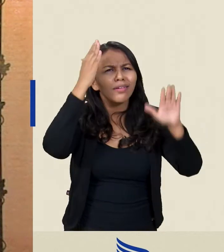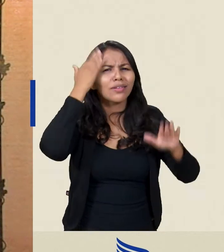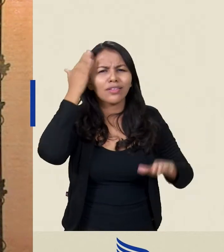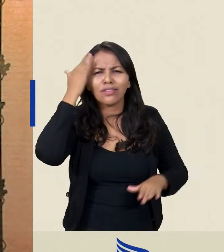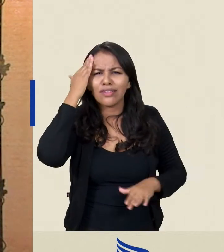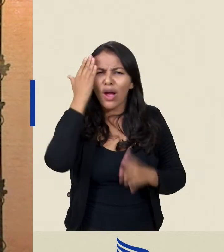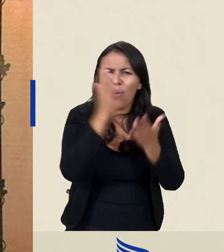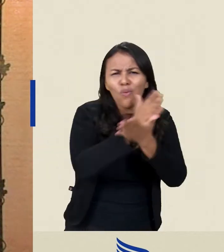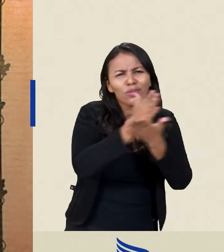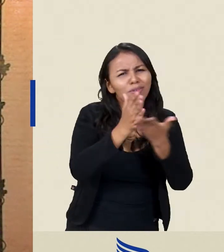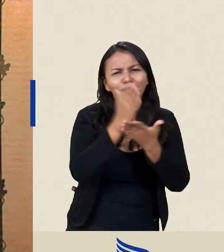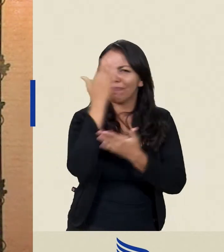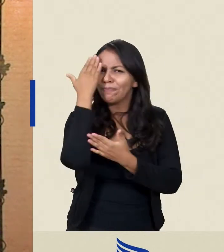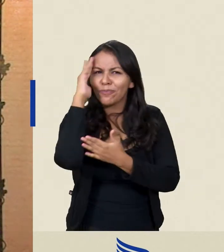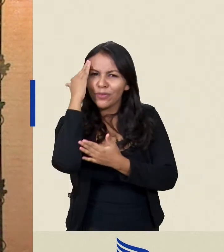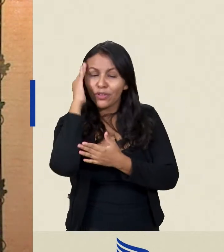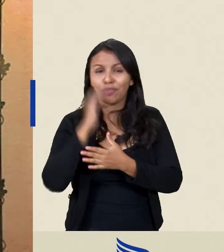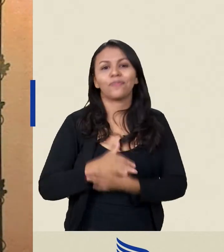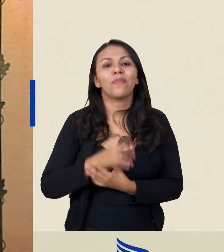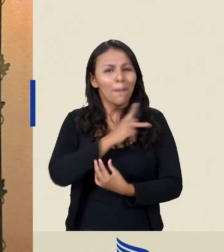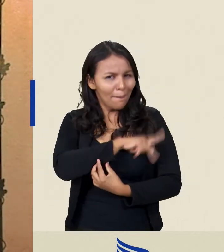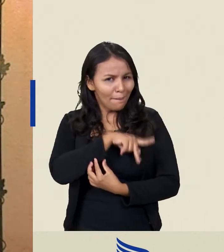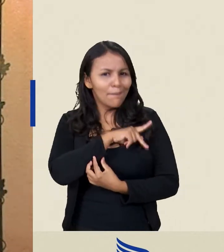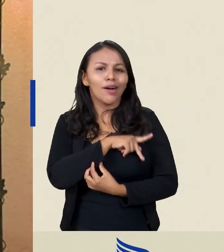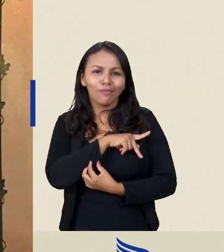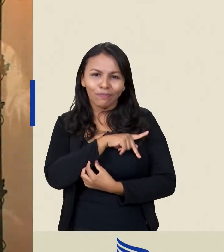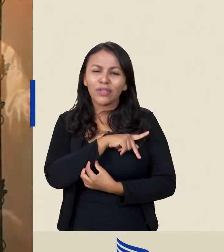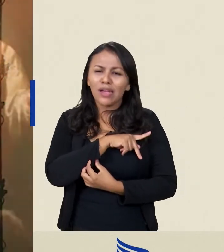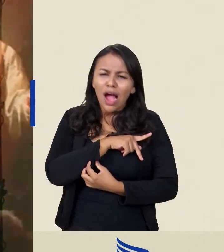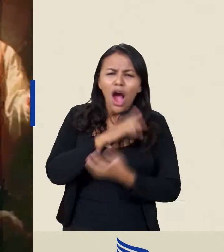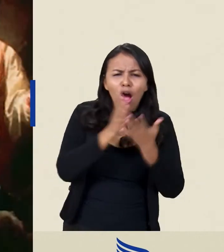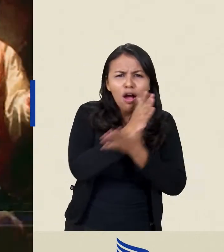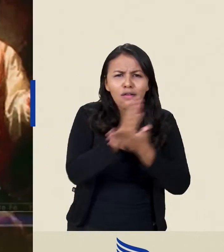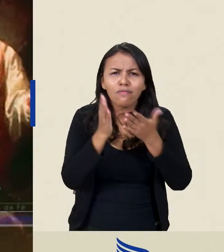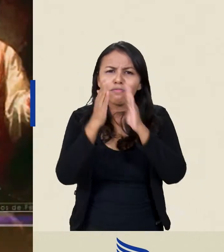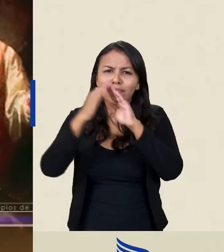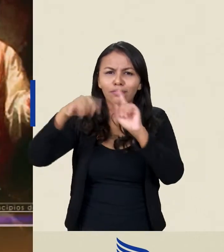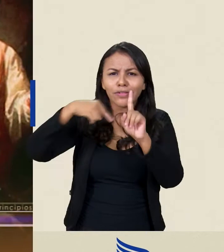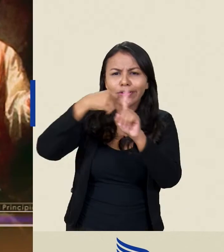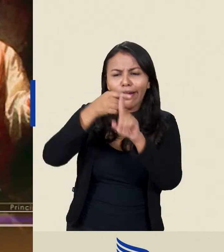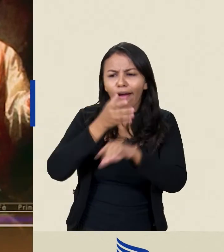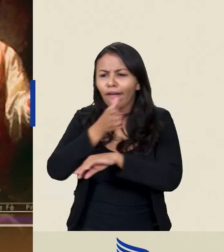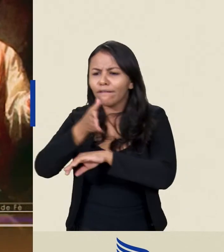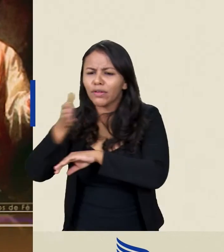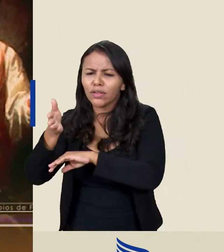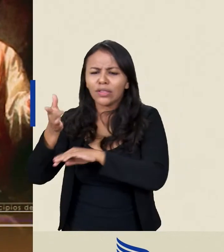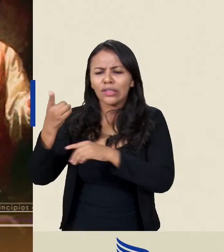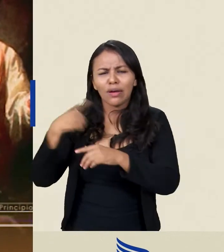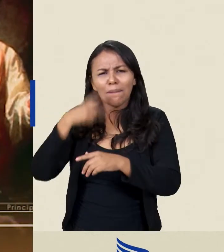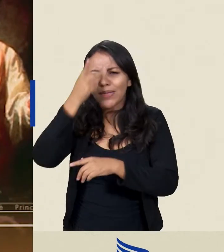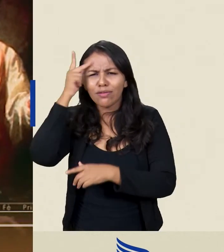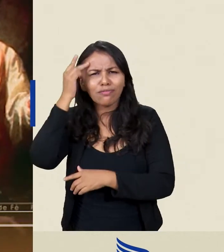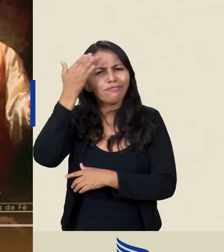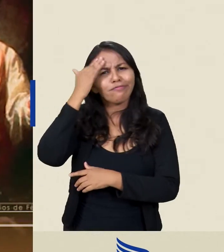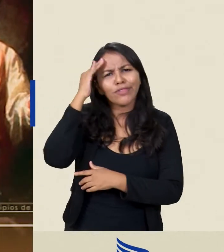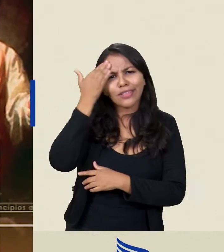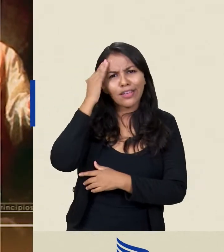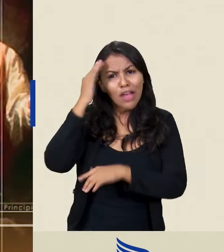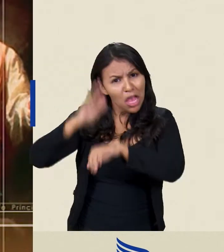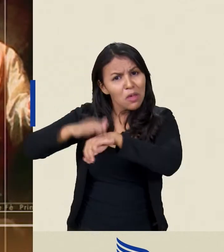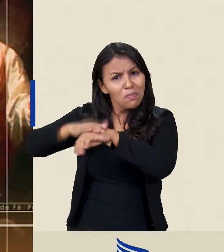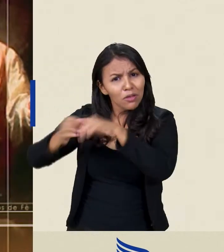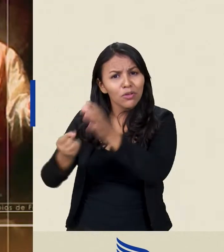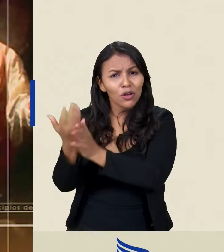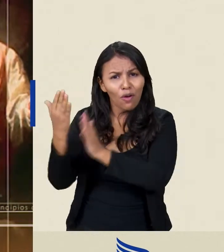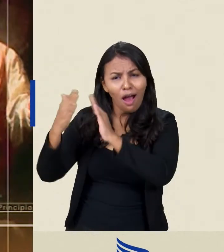O apóstolo Paulo enfrentou essa dificuldade em algumas igrejas que foram estabelecidas por ele mesmo. Por exemplo,